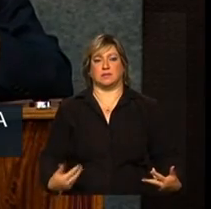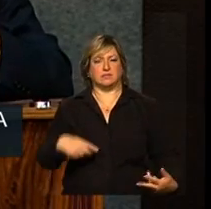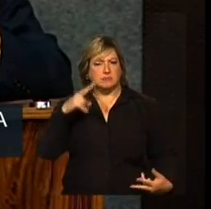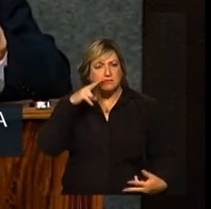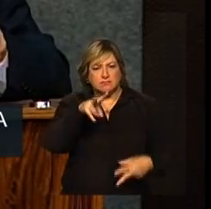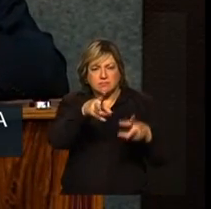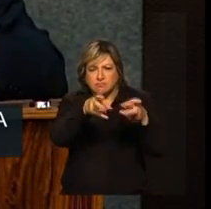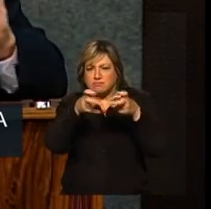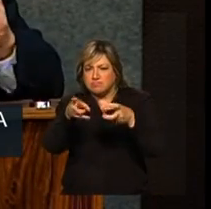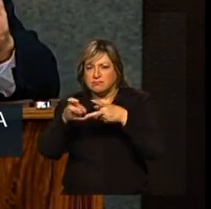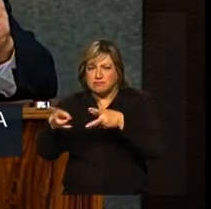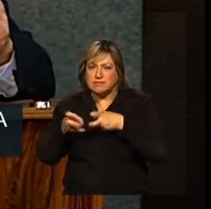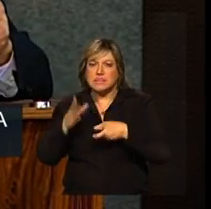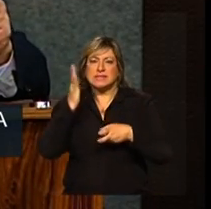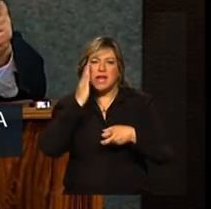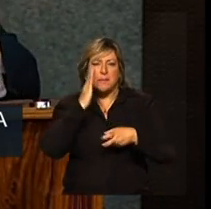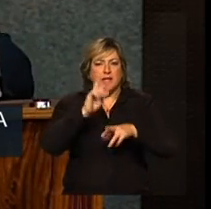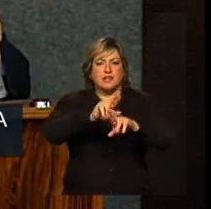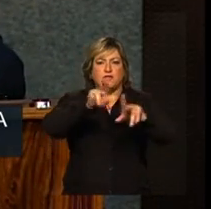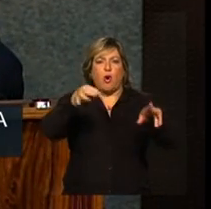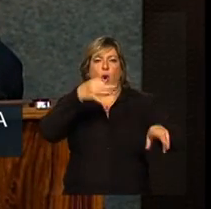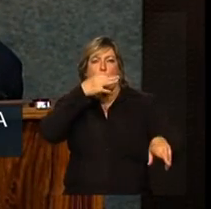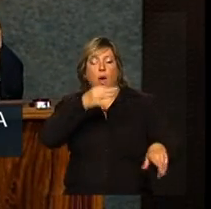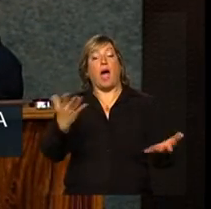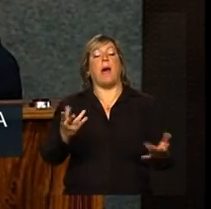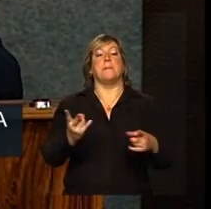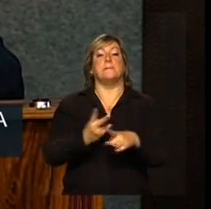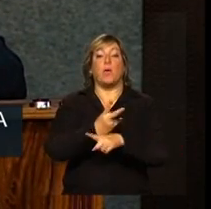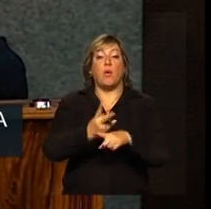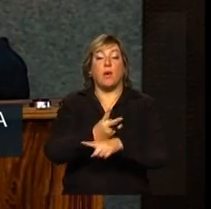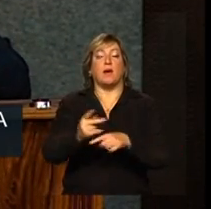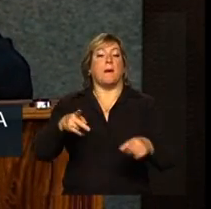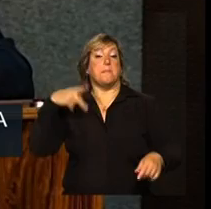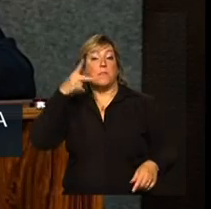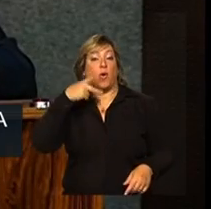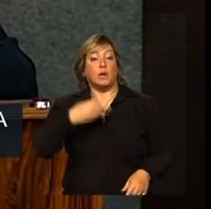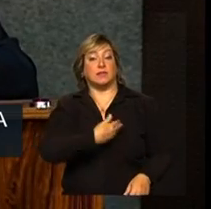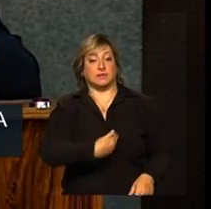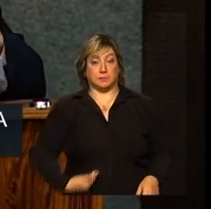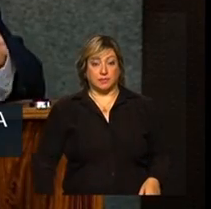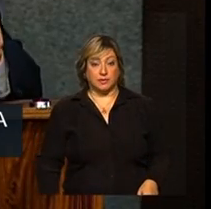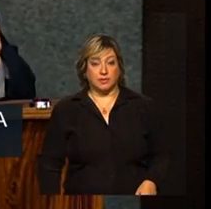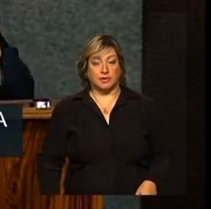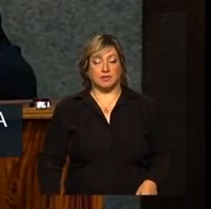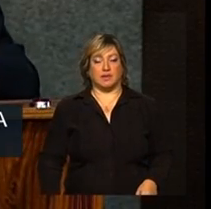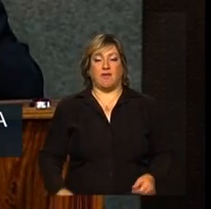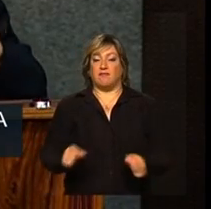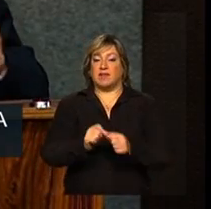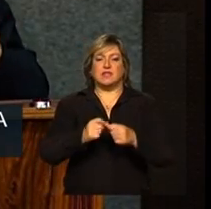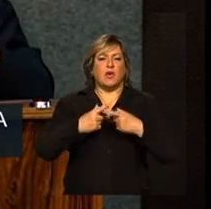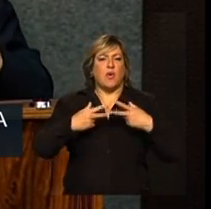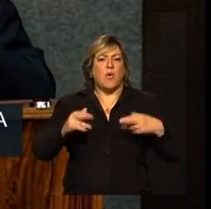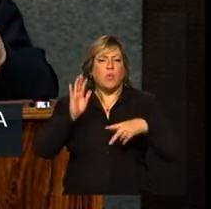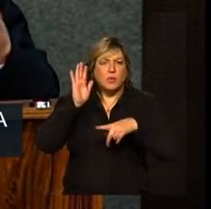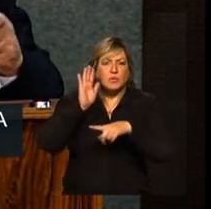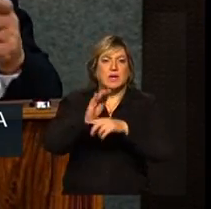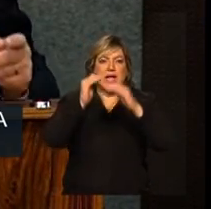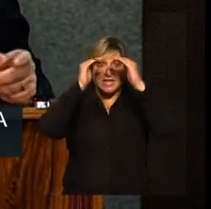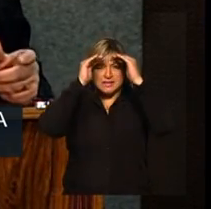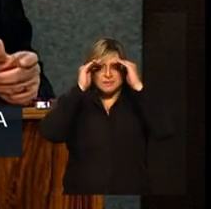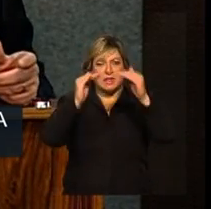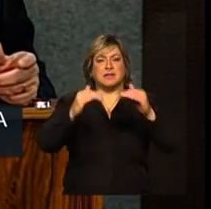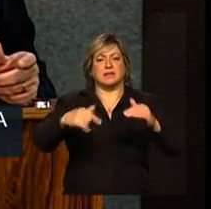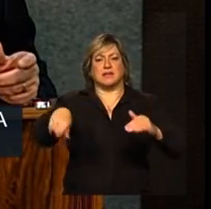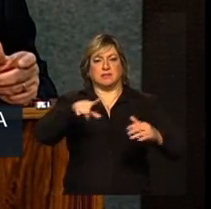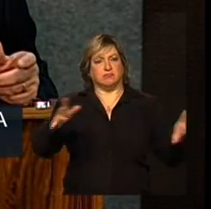respeitar, saber das diferenças e procurar políticas públicas intervenções que respeitem e estimulem